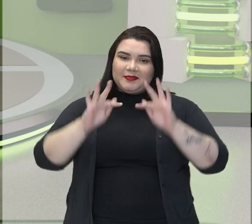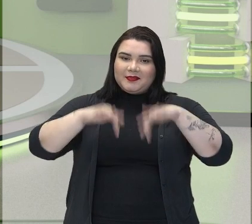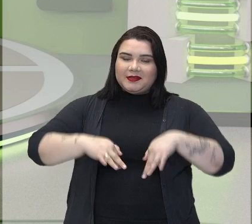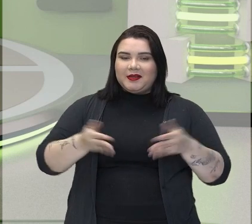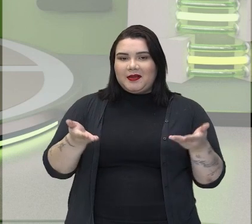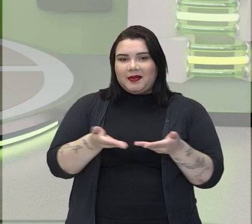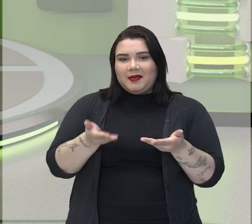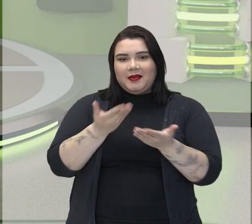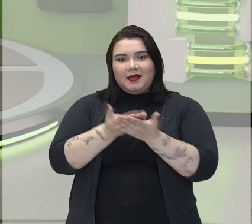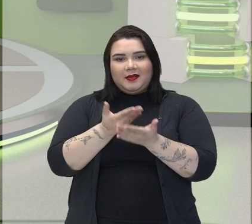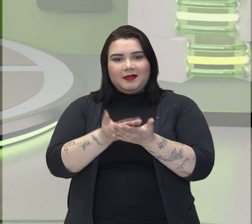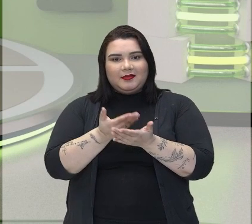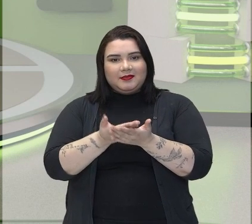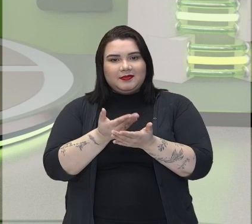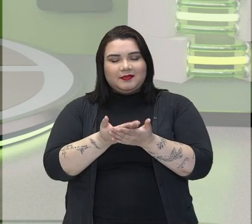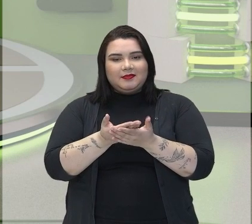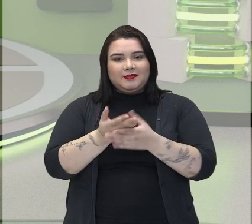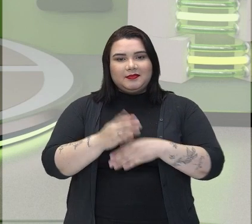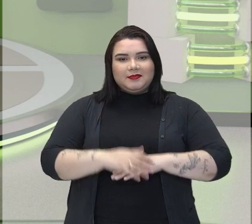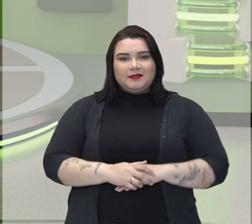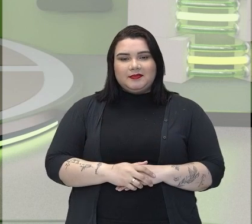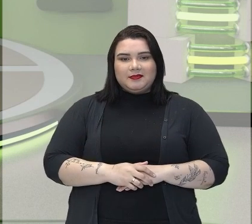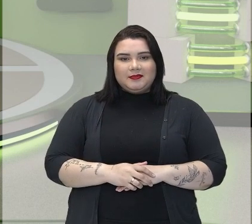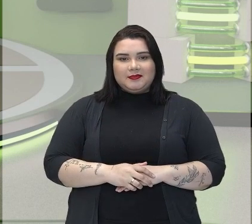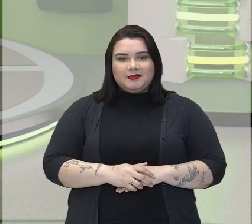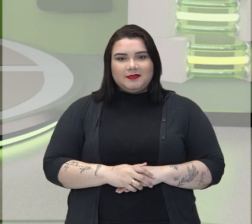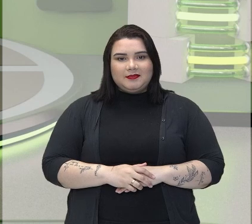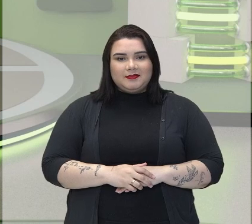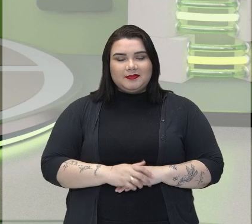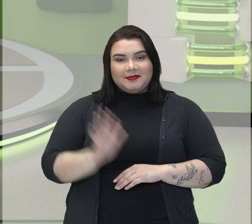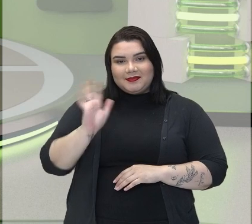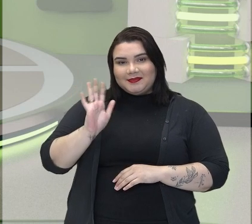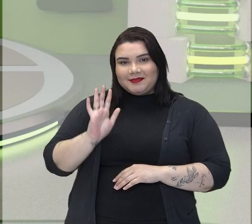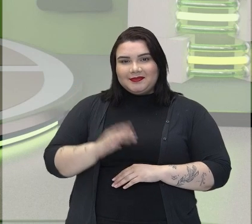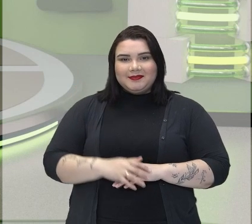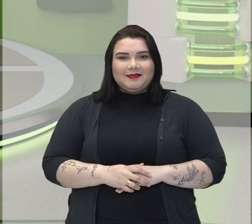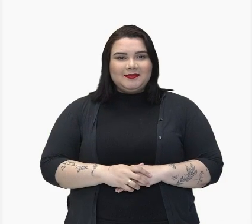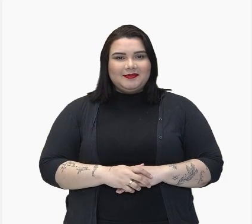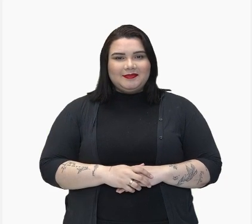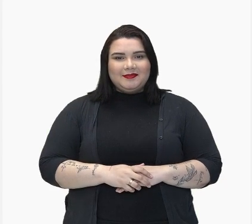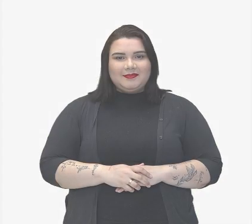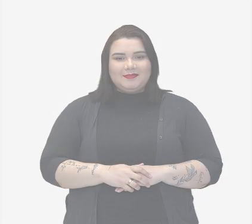a gente encerra com todas essas informações. E até mais!